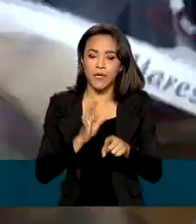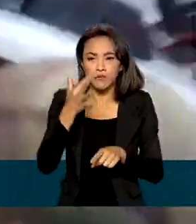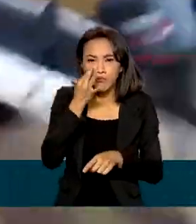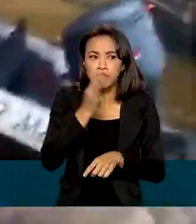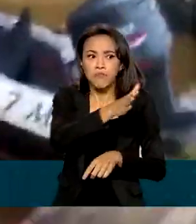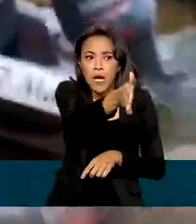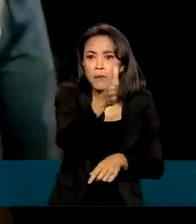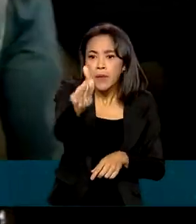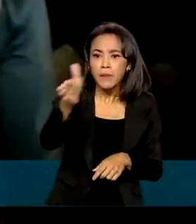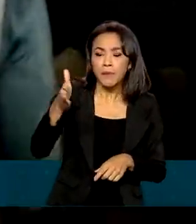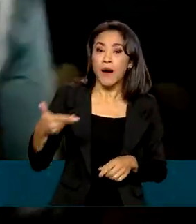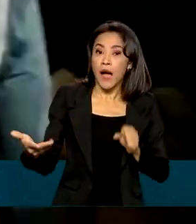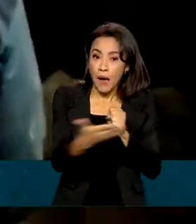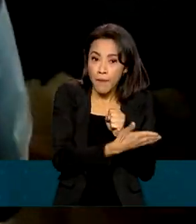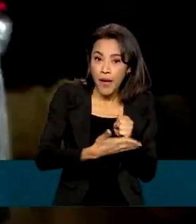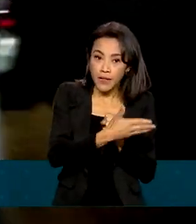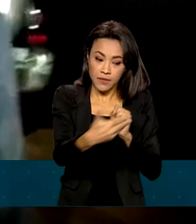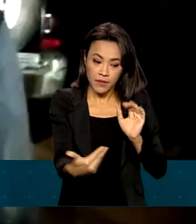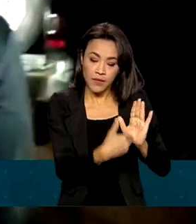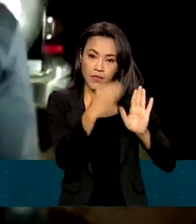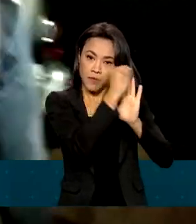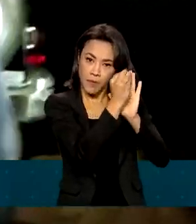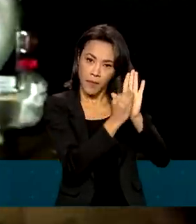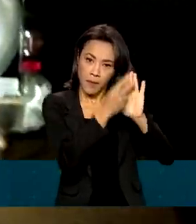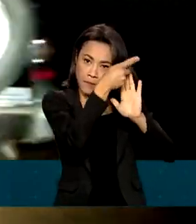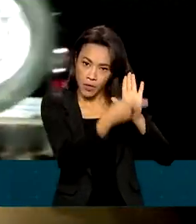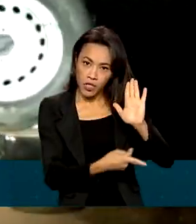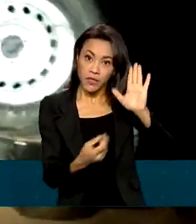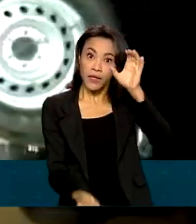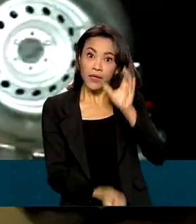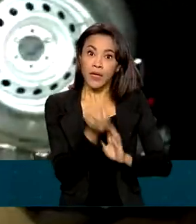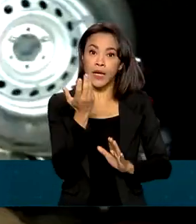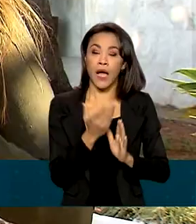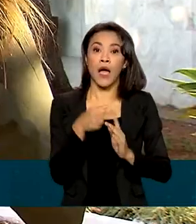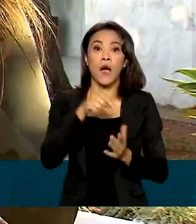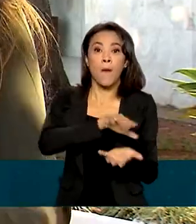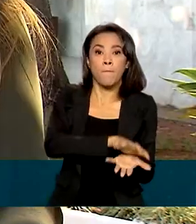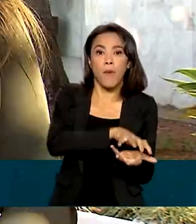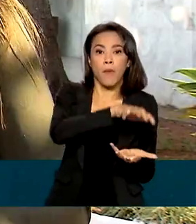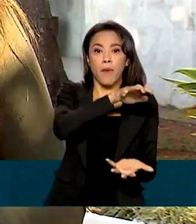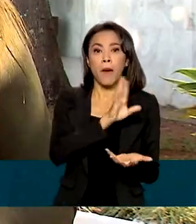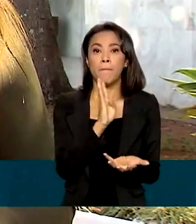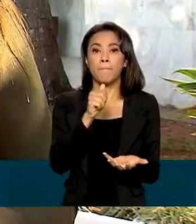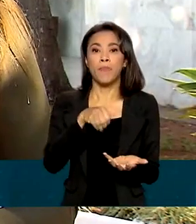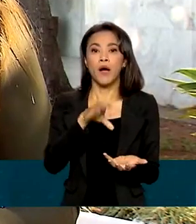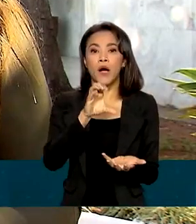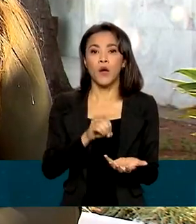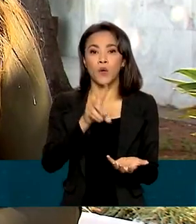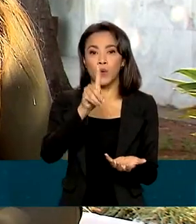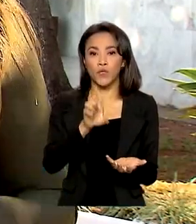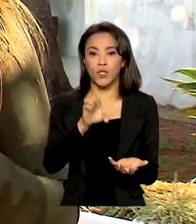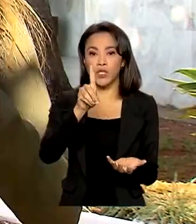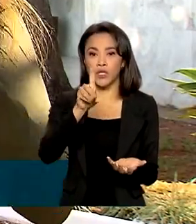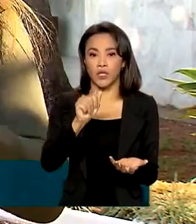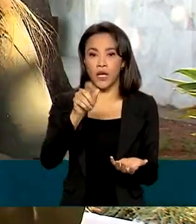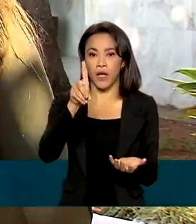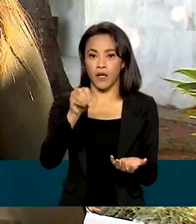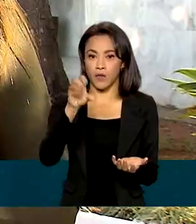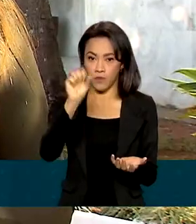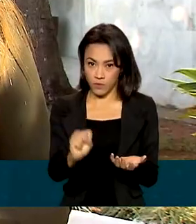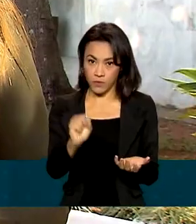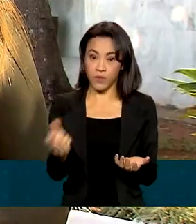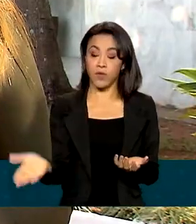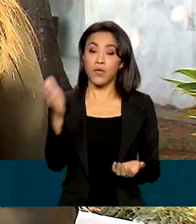a base deste projeto seria a criação de um banco de dados comum as constantes operações policiais